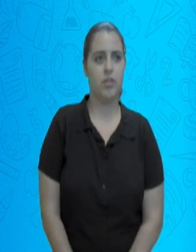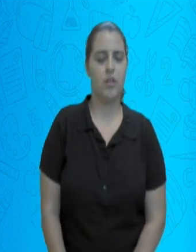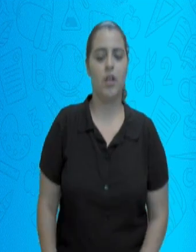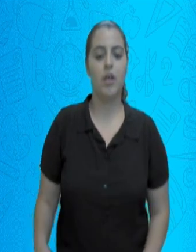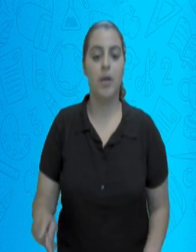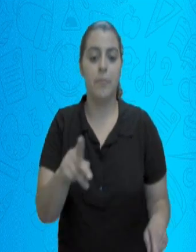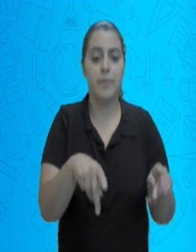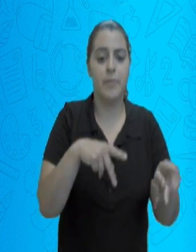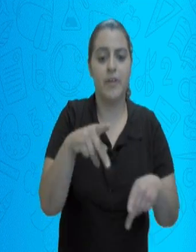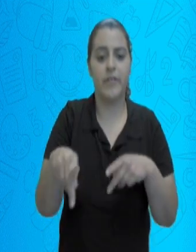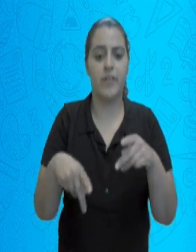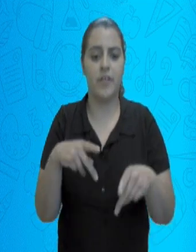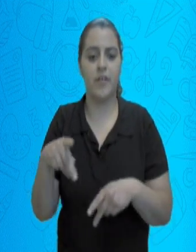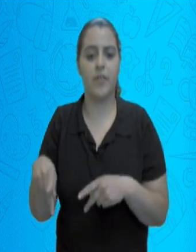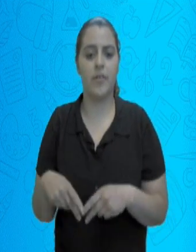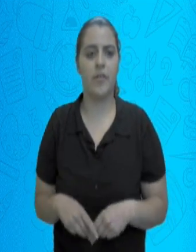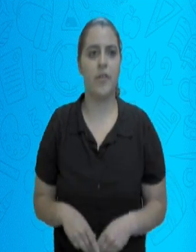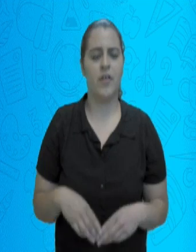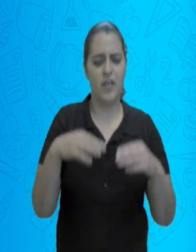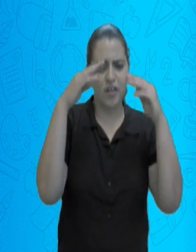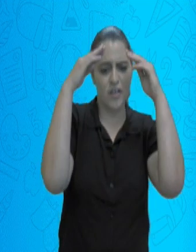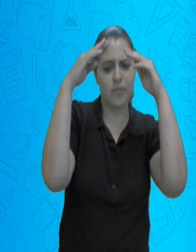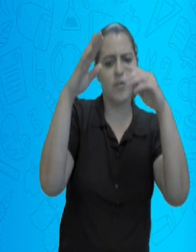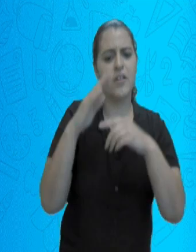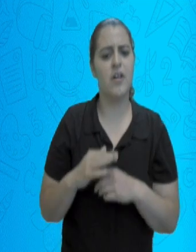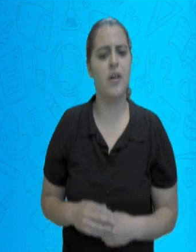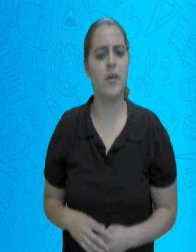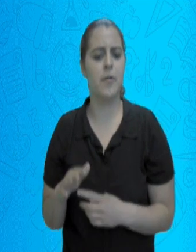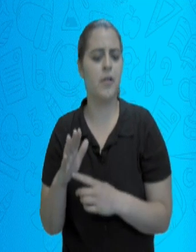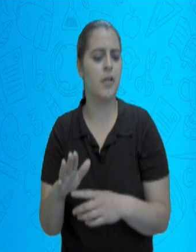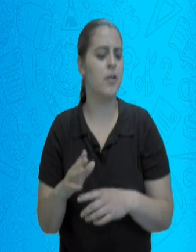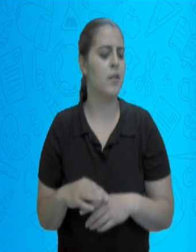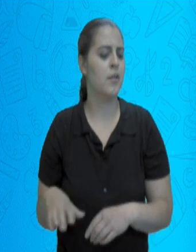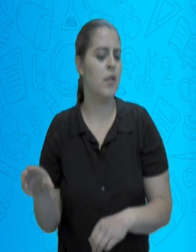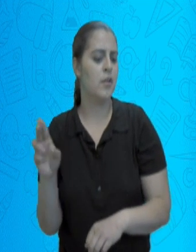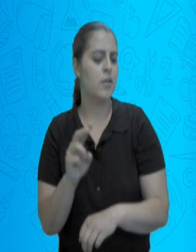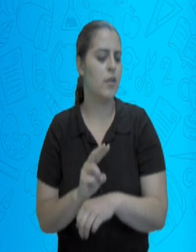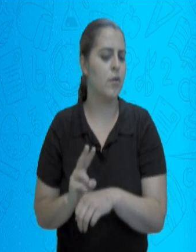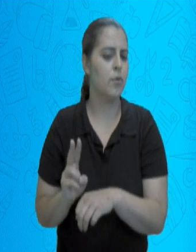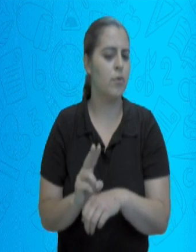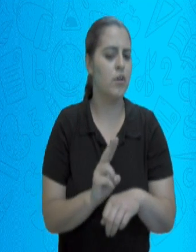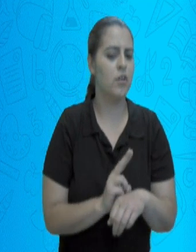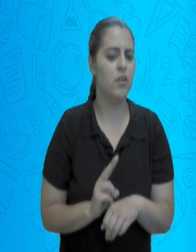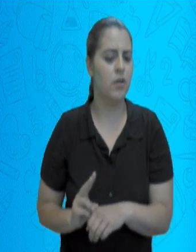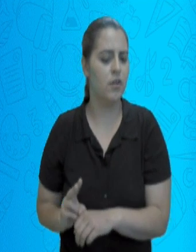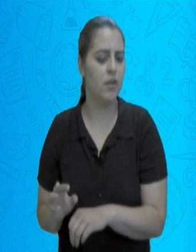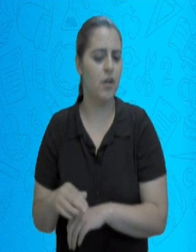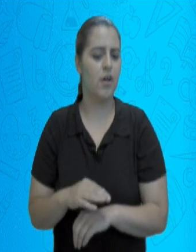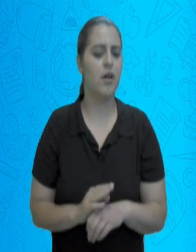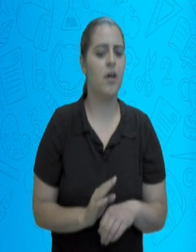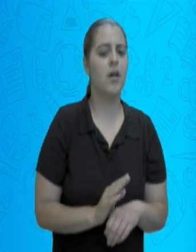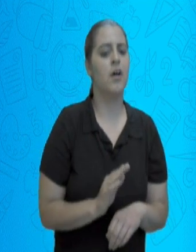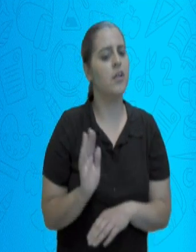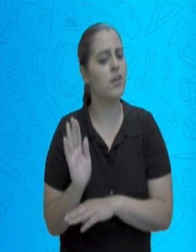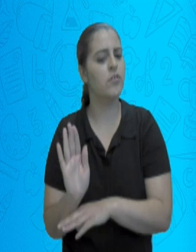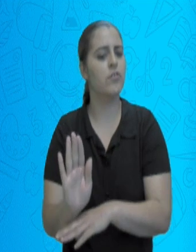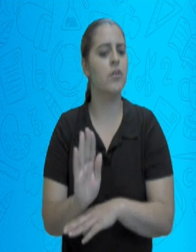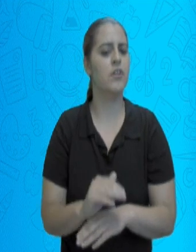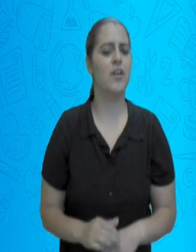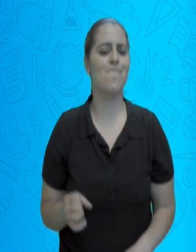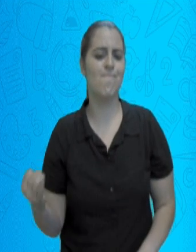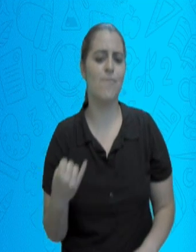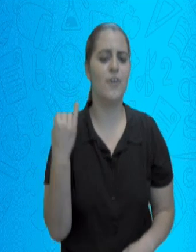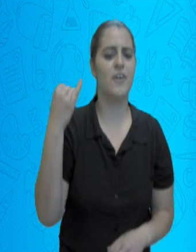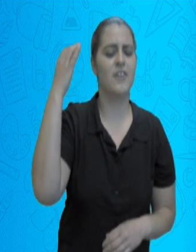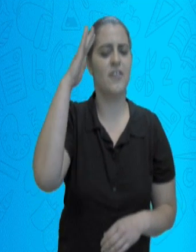A população é responsável por manter os espaços públicos preservados. É